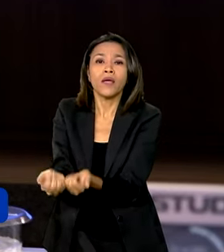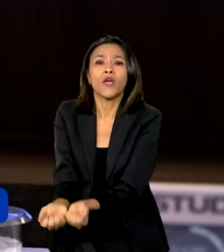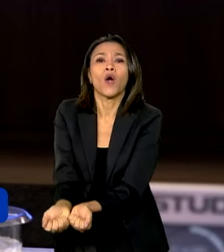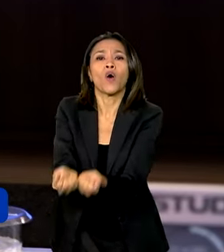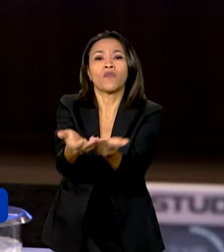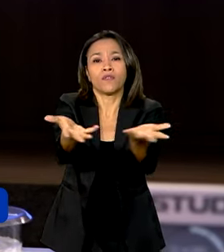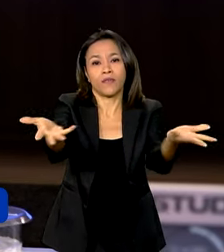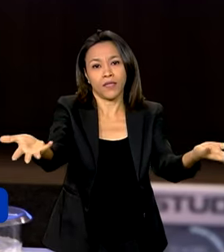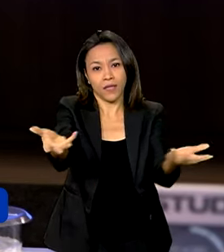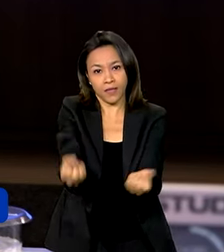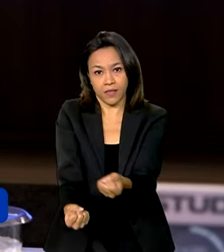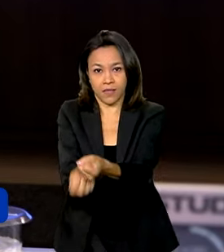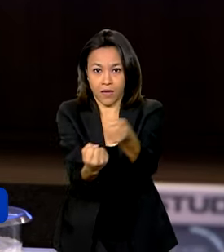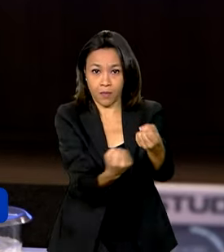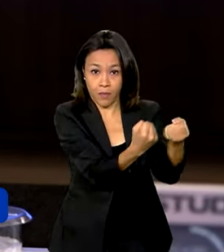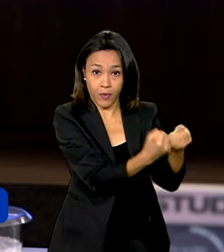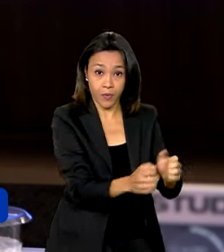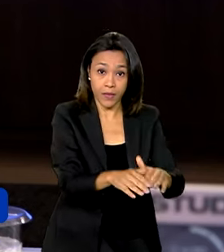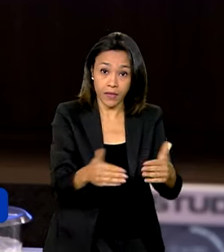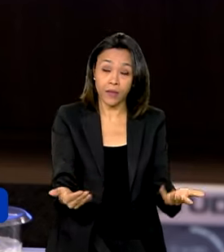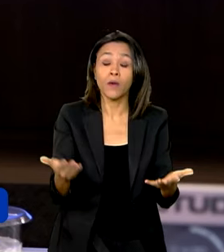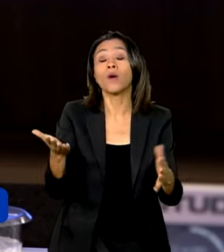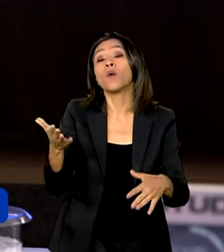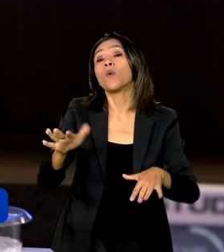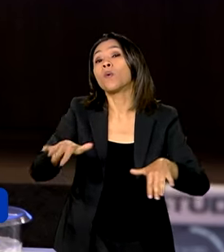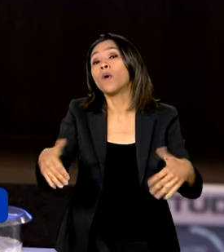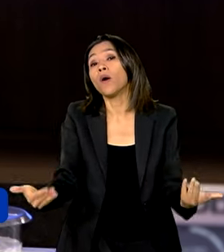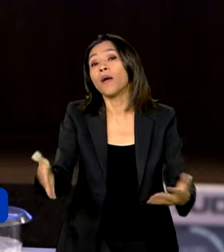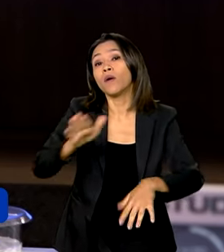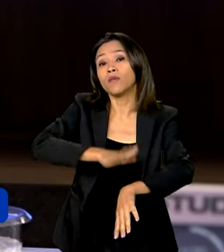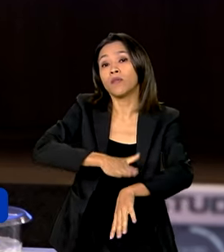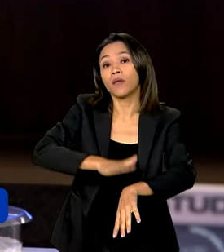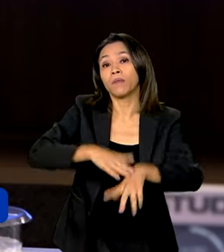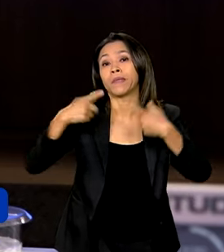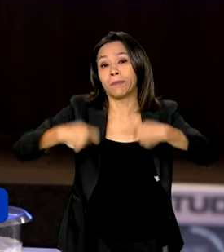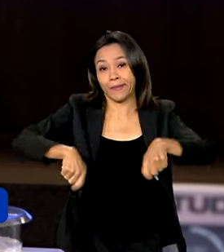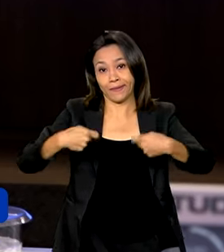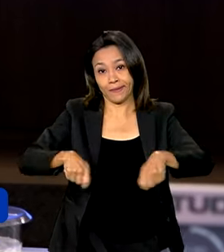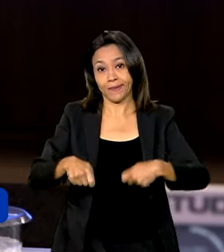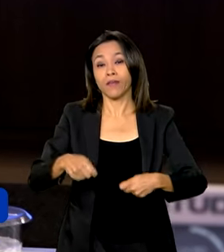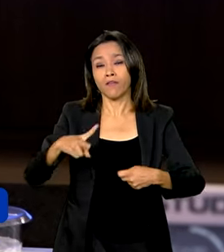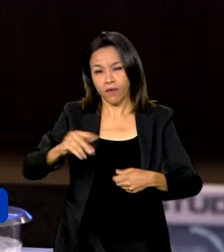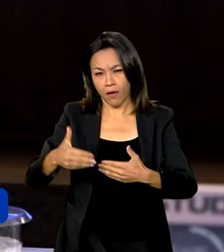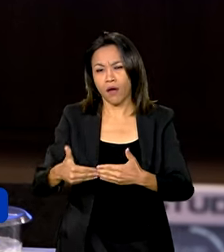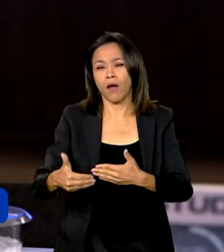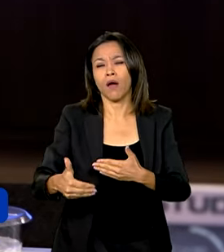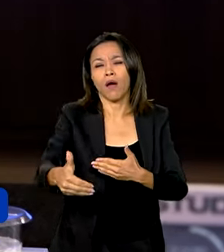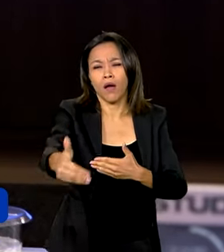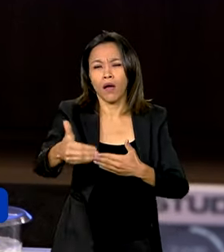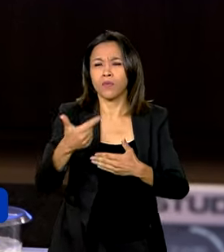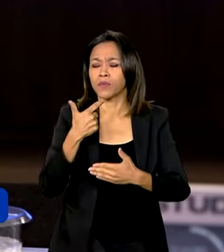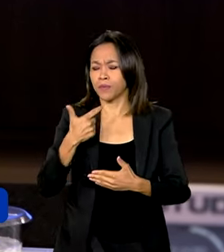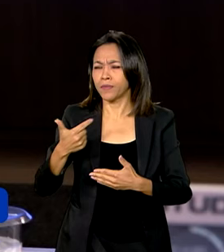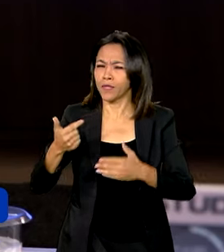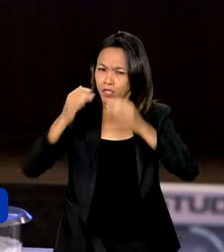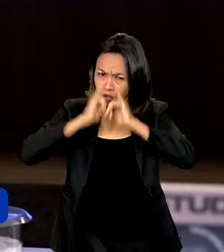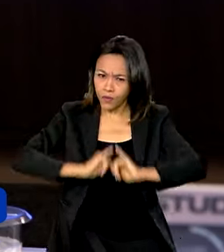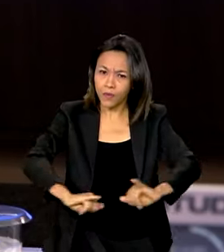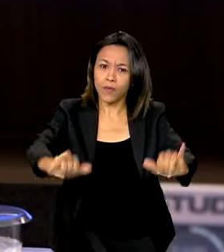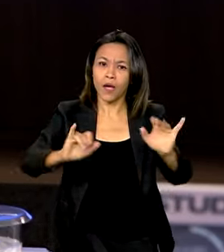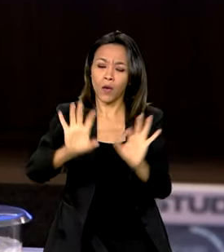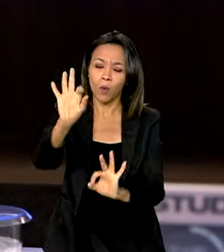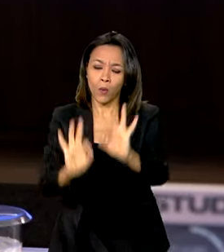assistencial E qual é o tempo necessário para isso nós vamos também divulgar em breve o cronograma dessa